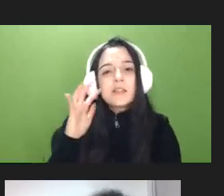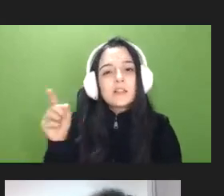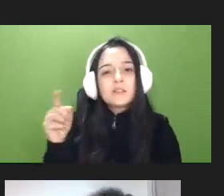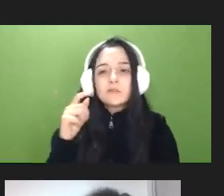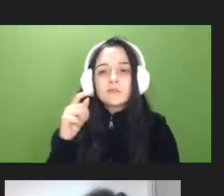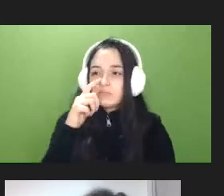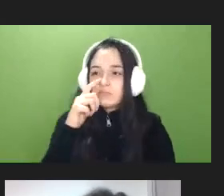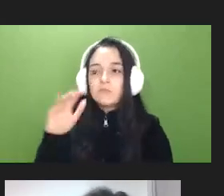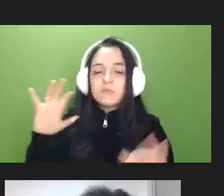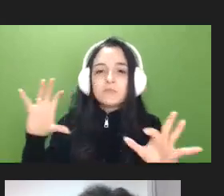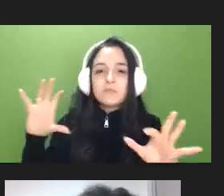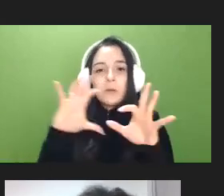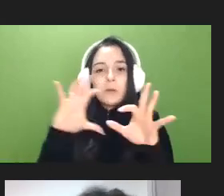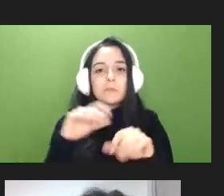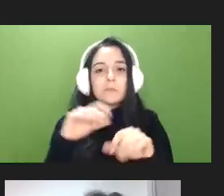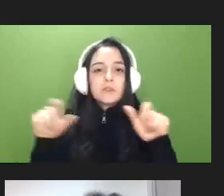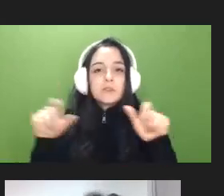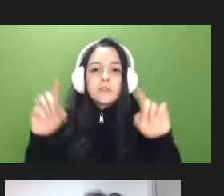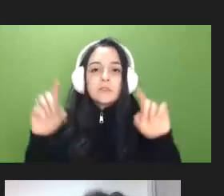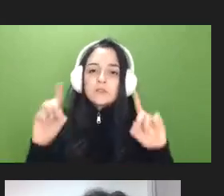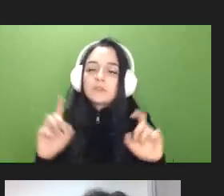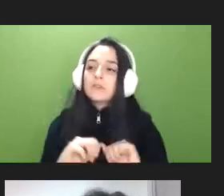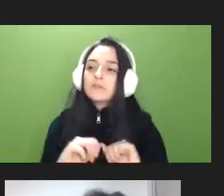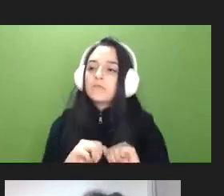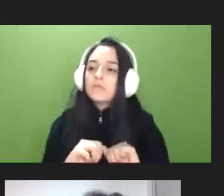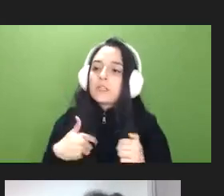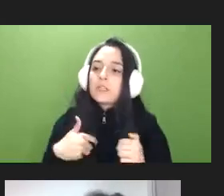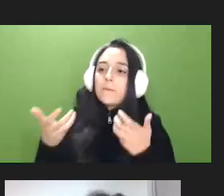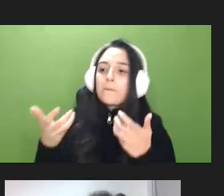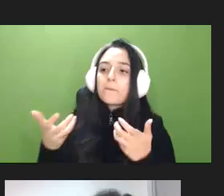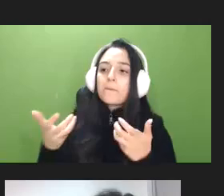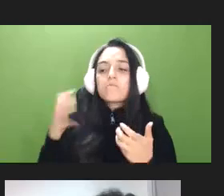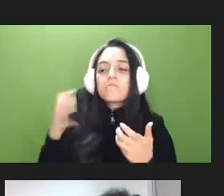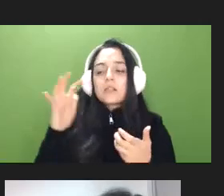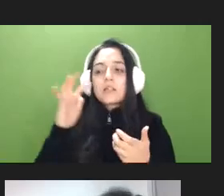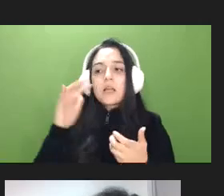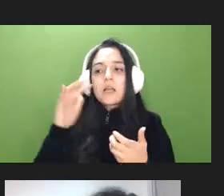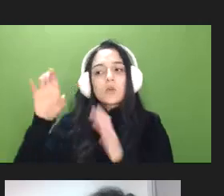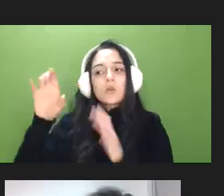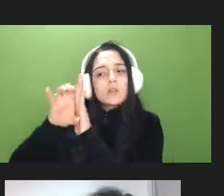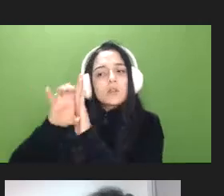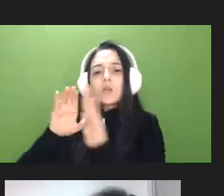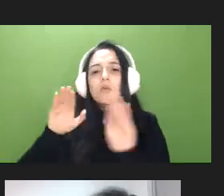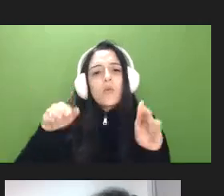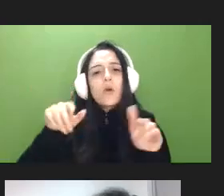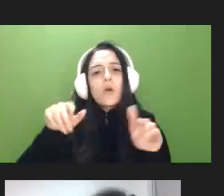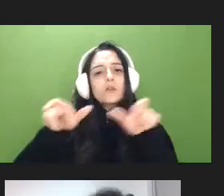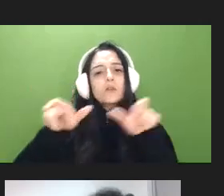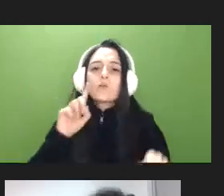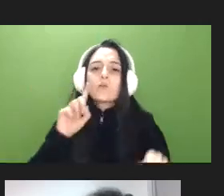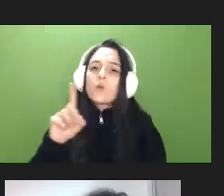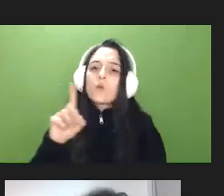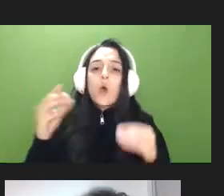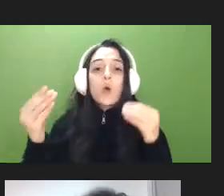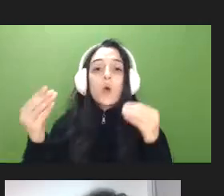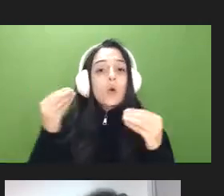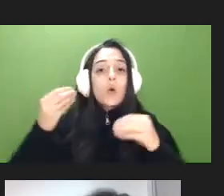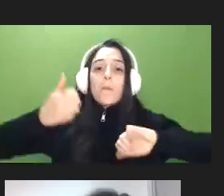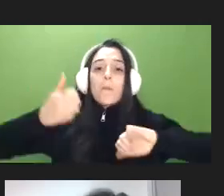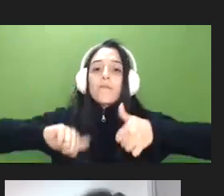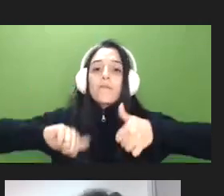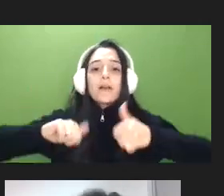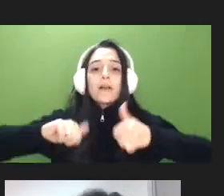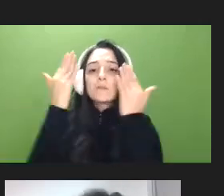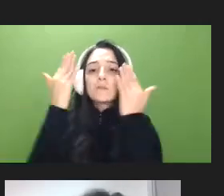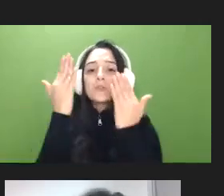com deficiência, queria pensar esse conceito aplicado para pessoas surdas. Como que é o processo de avaliação psicológica, por exemplo, para uma pessoa surda,